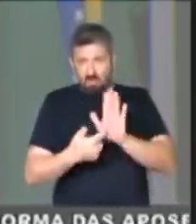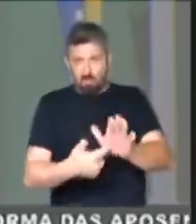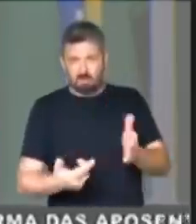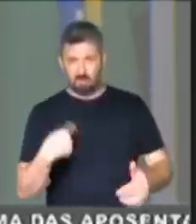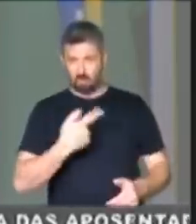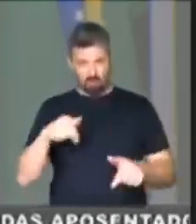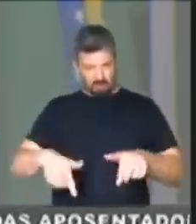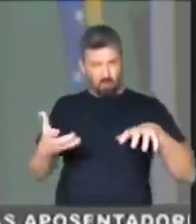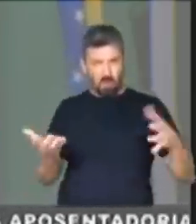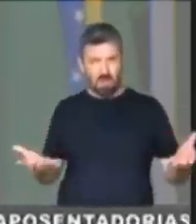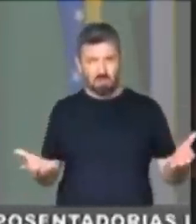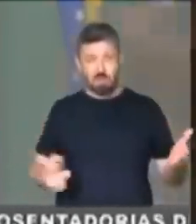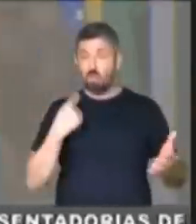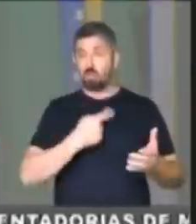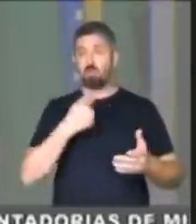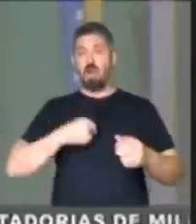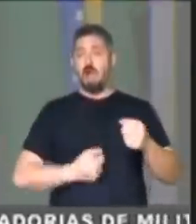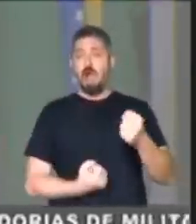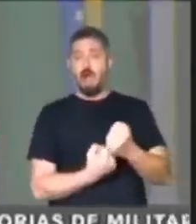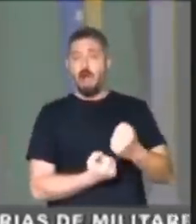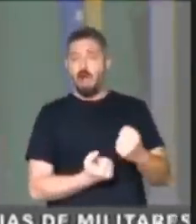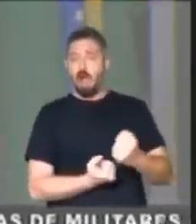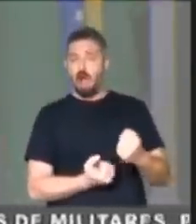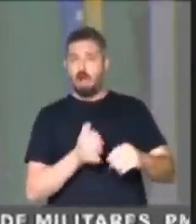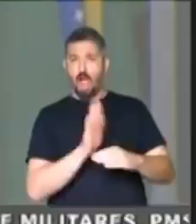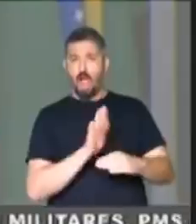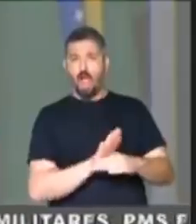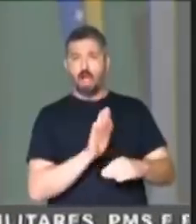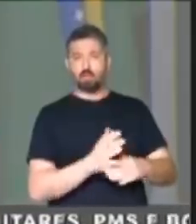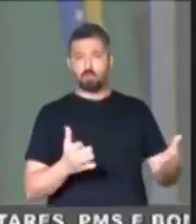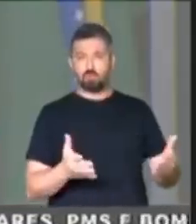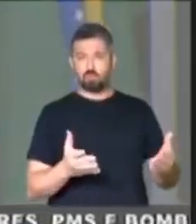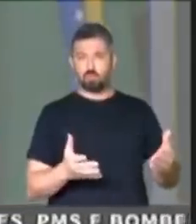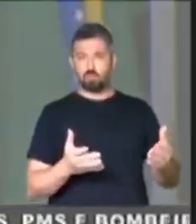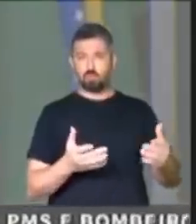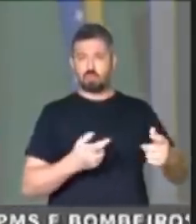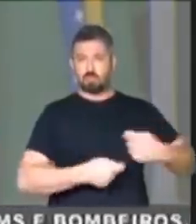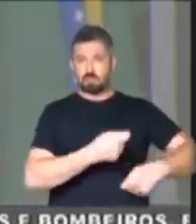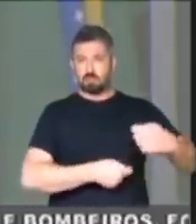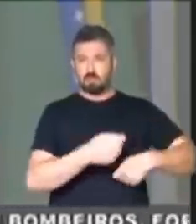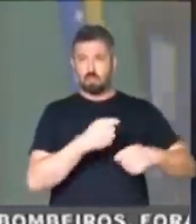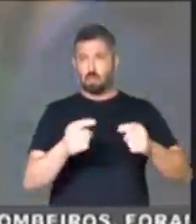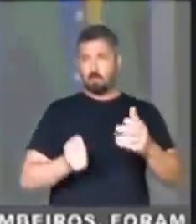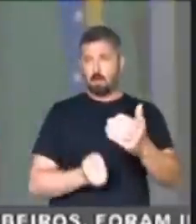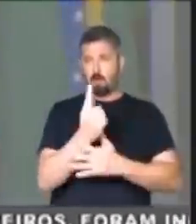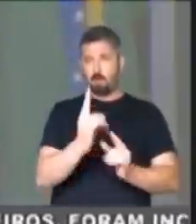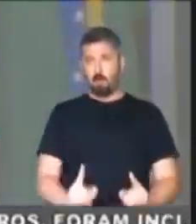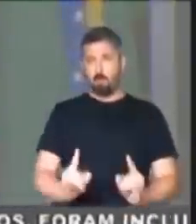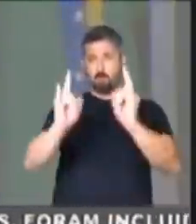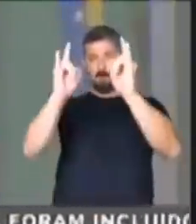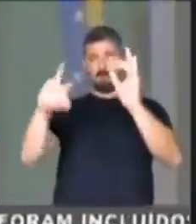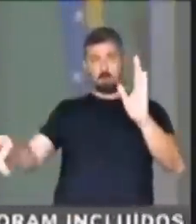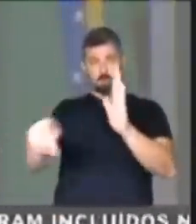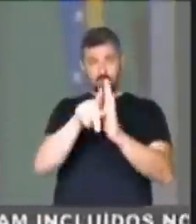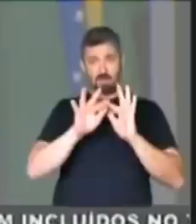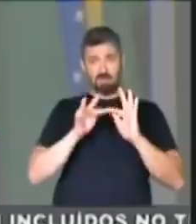enquanto parlamento, que nós somos cúmplices da compra de um prédio que é da